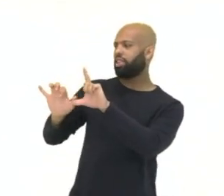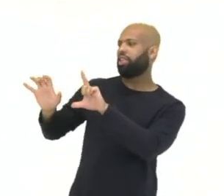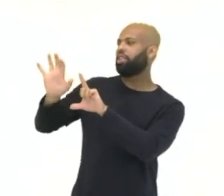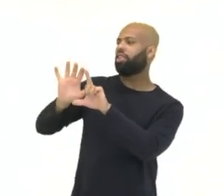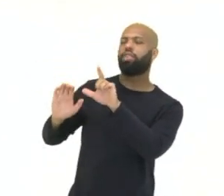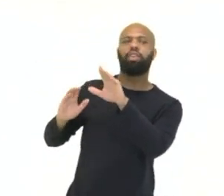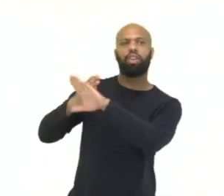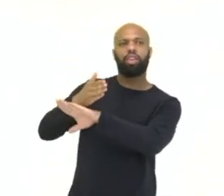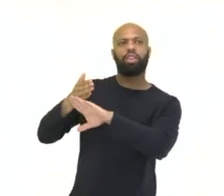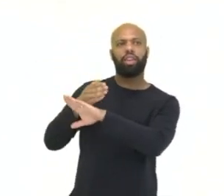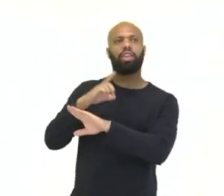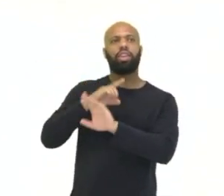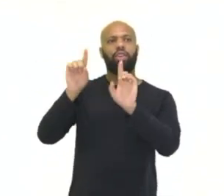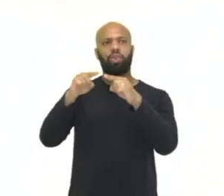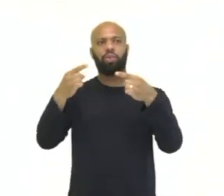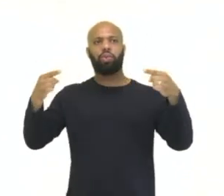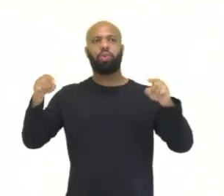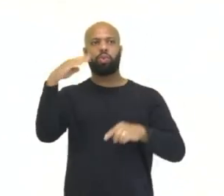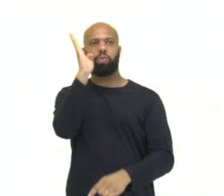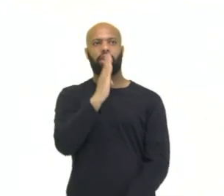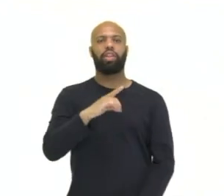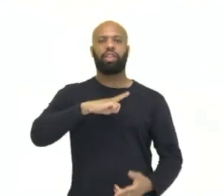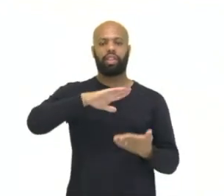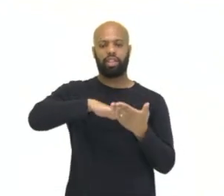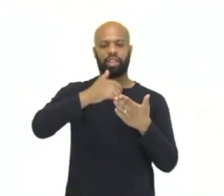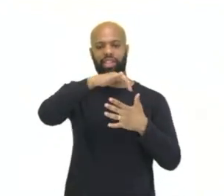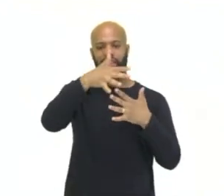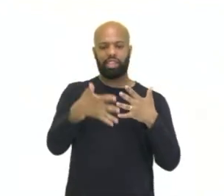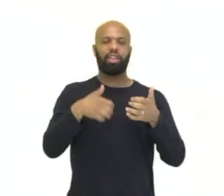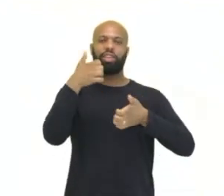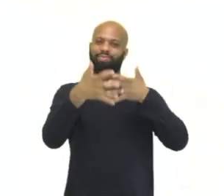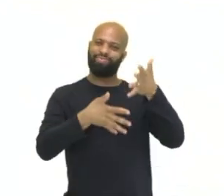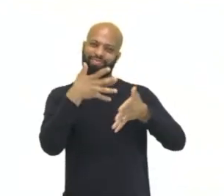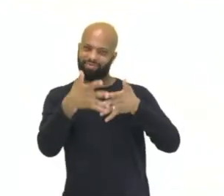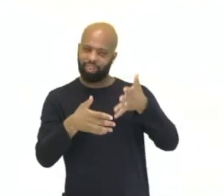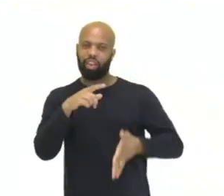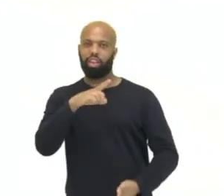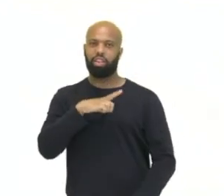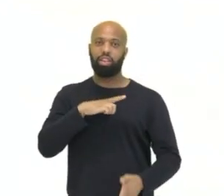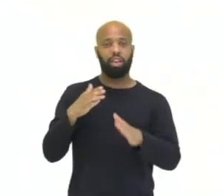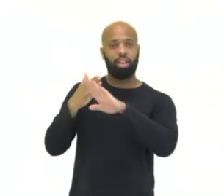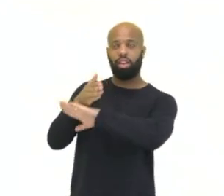né, com o hino brasileiro interpretado em Libras, né? Então